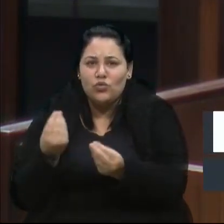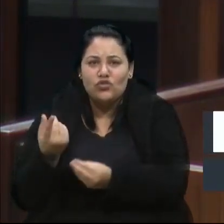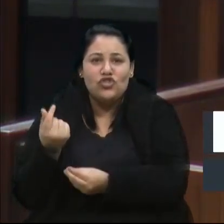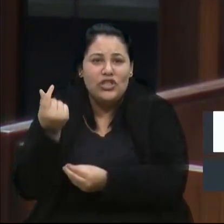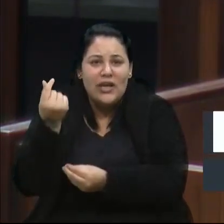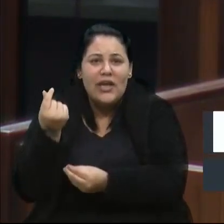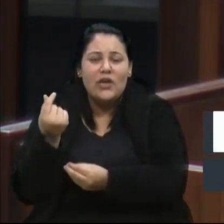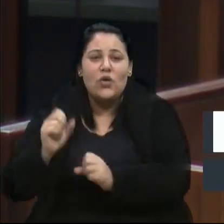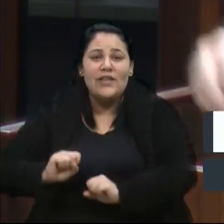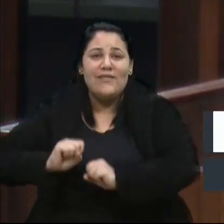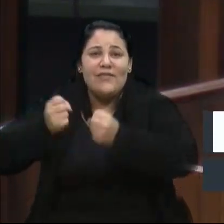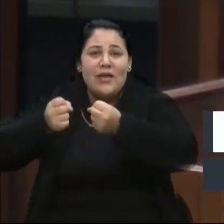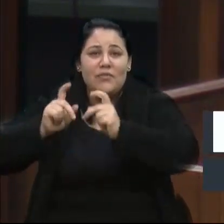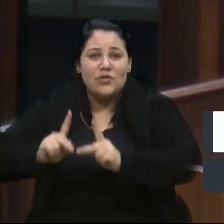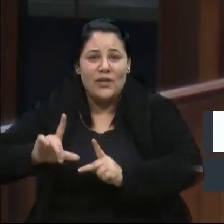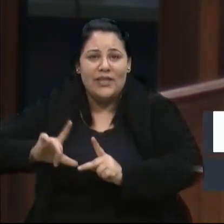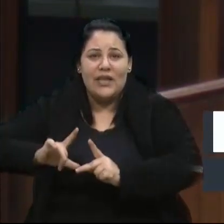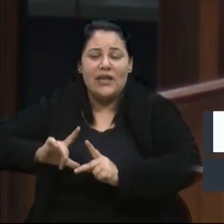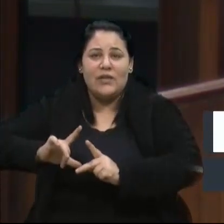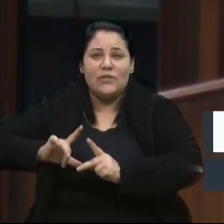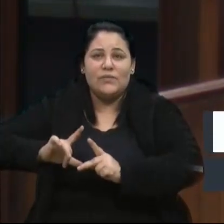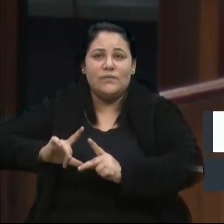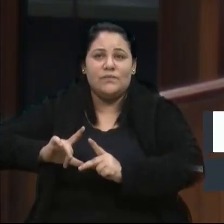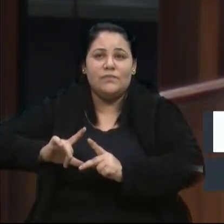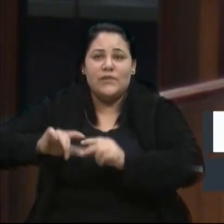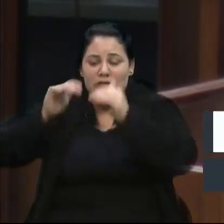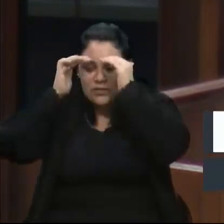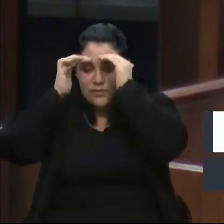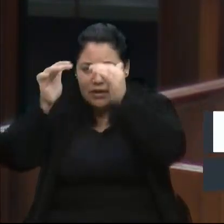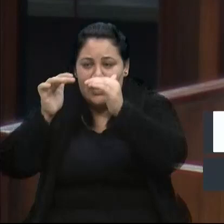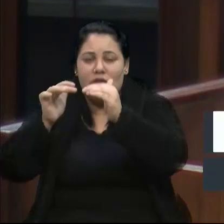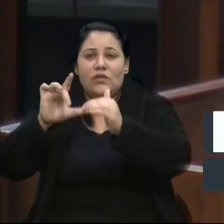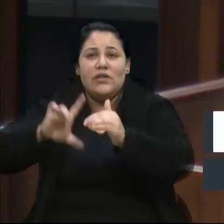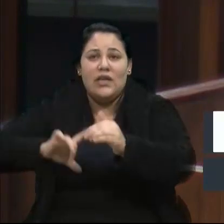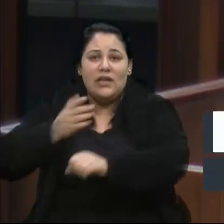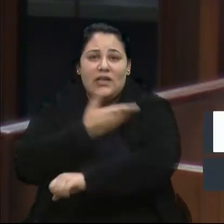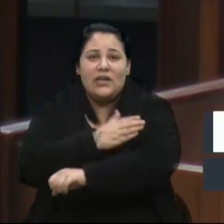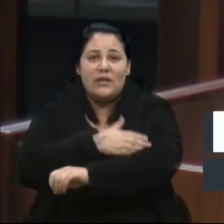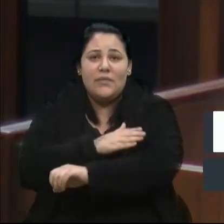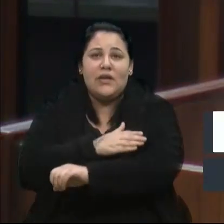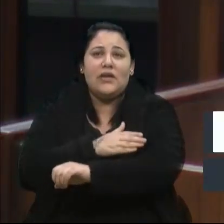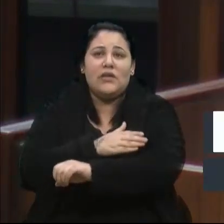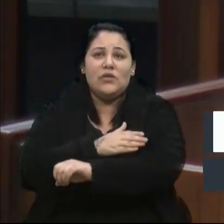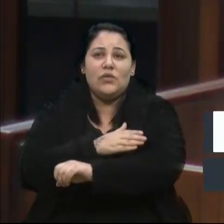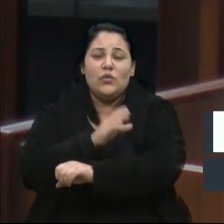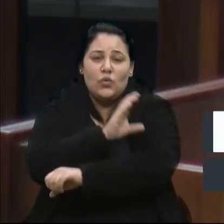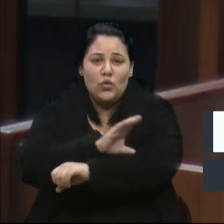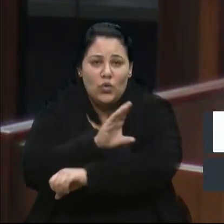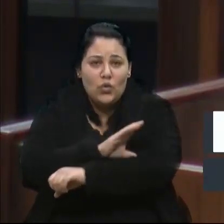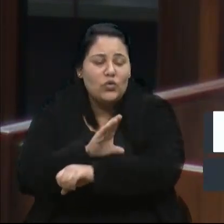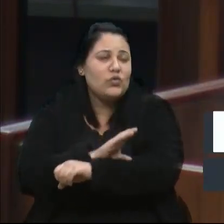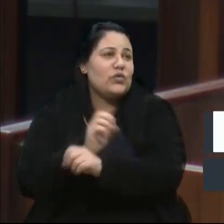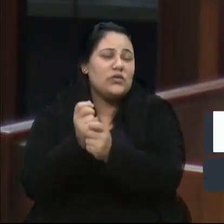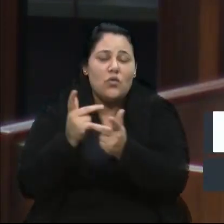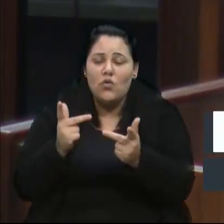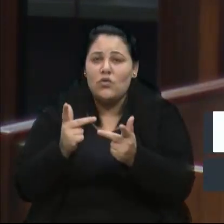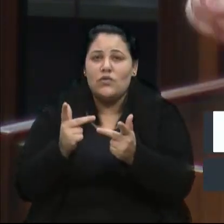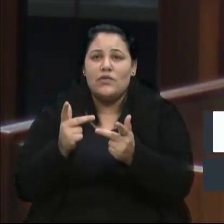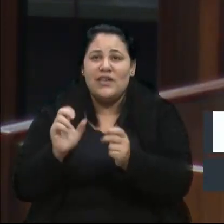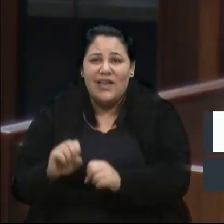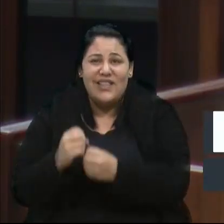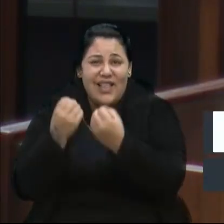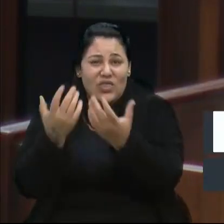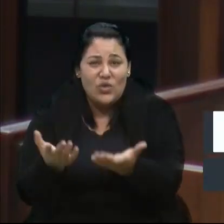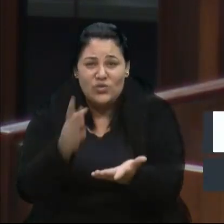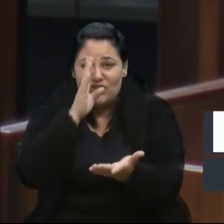tenham dignidade, que as pessoas sejam qualificadas, quem gosta de dar tudo, quem gosta que as pessoas não vão,